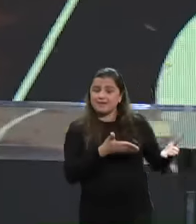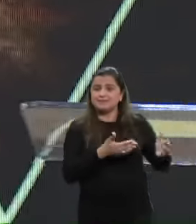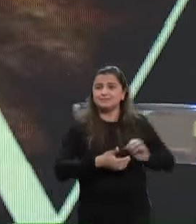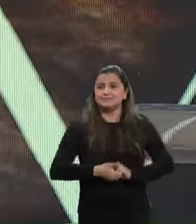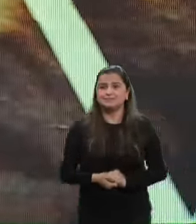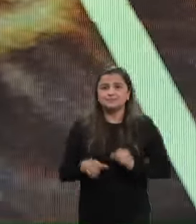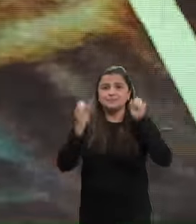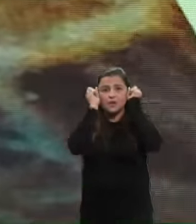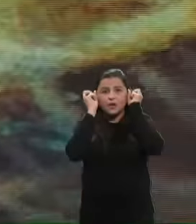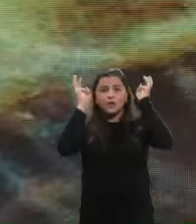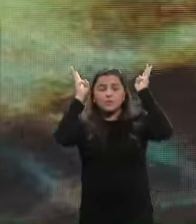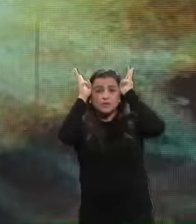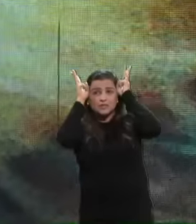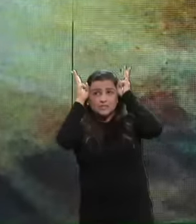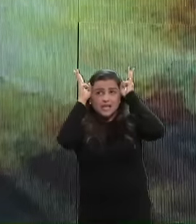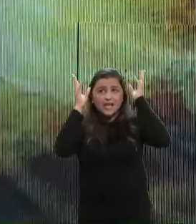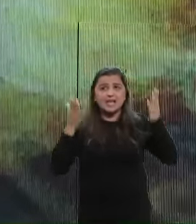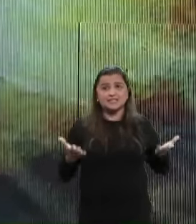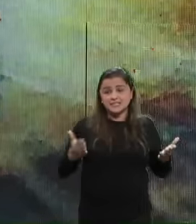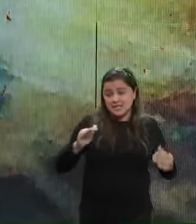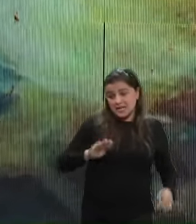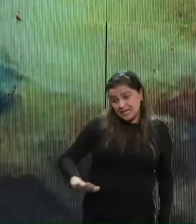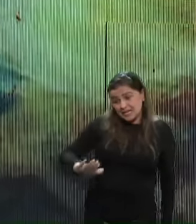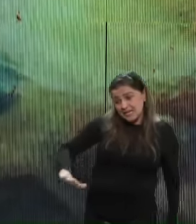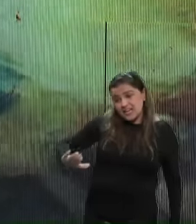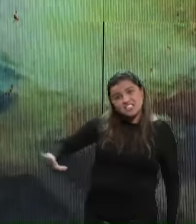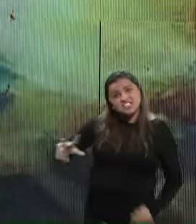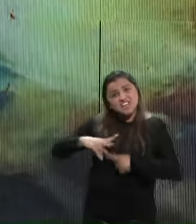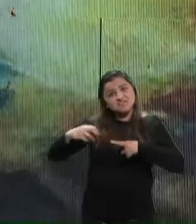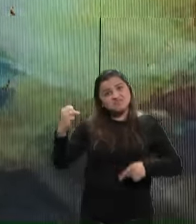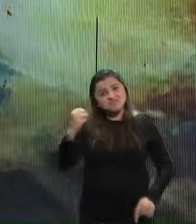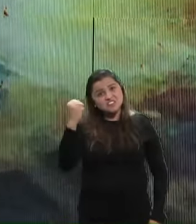Moisés ainda não crescia e já era vencedor.